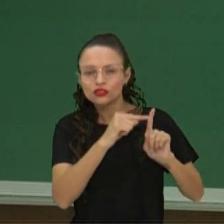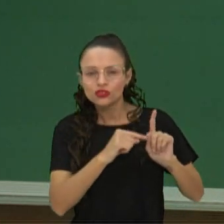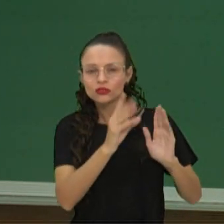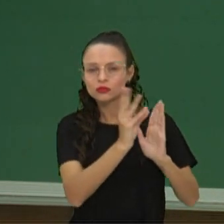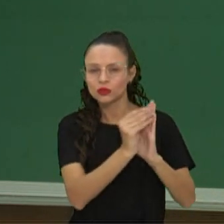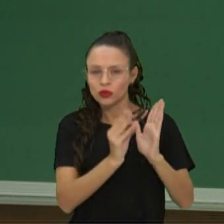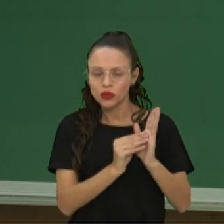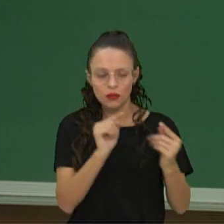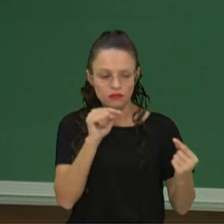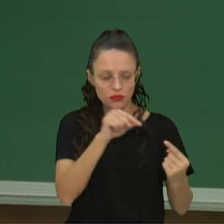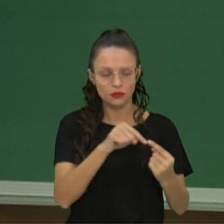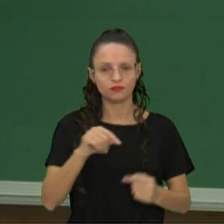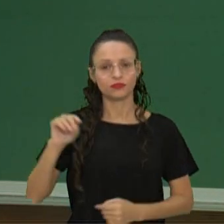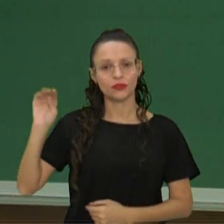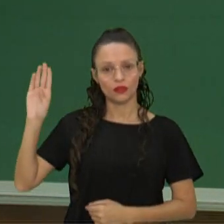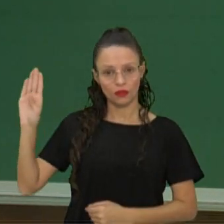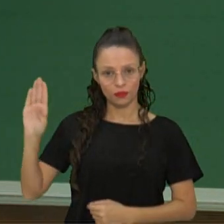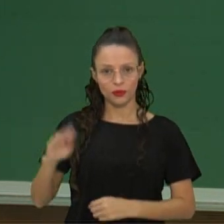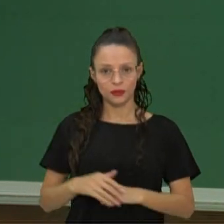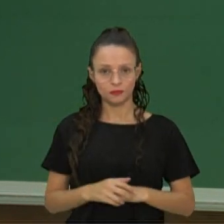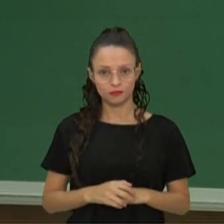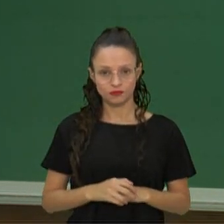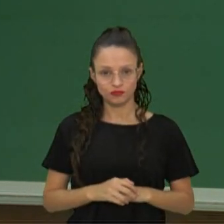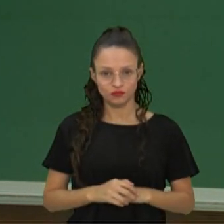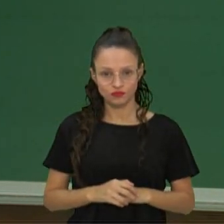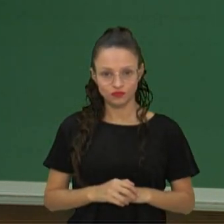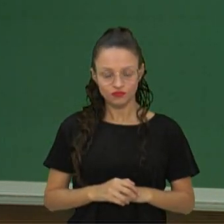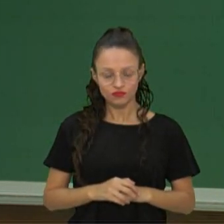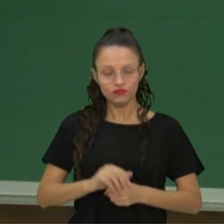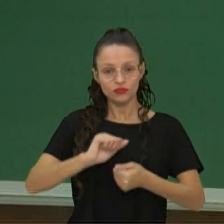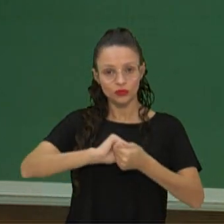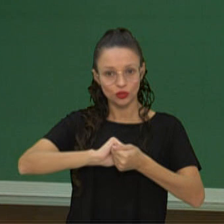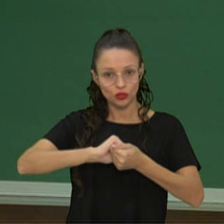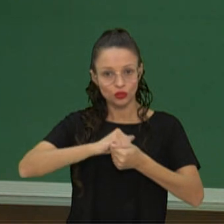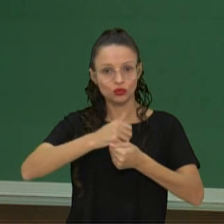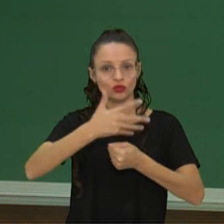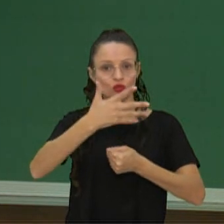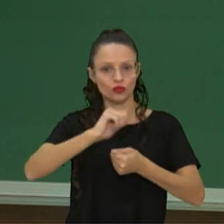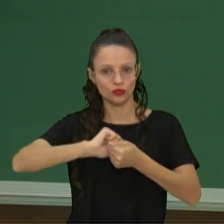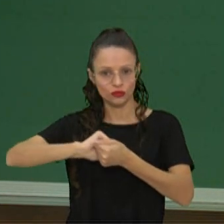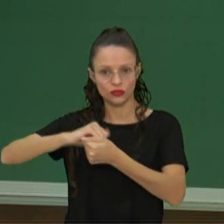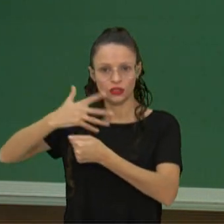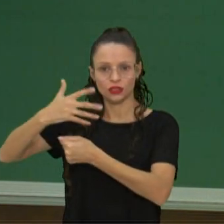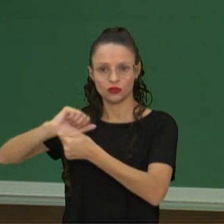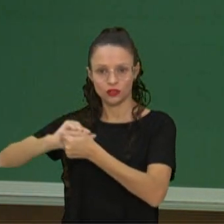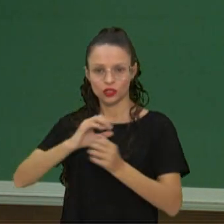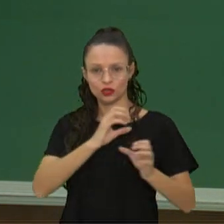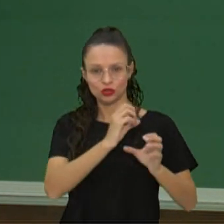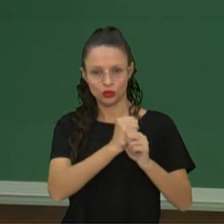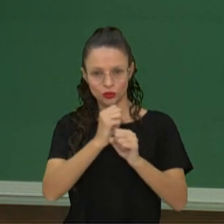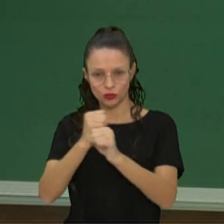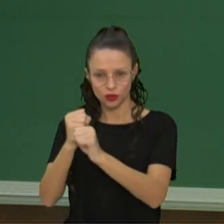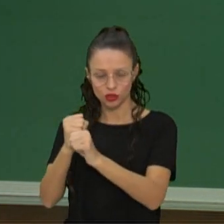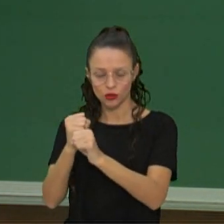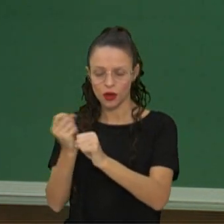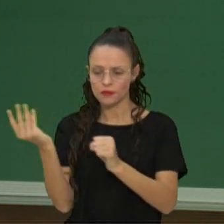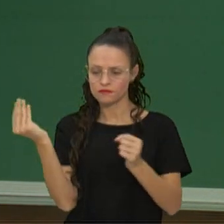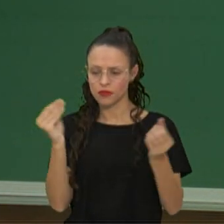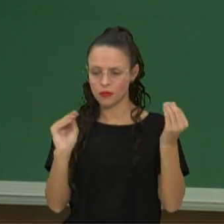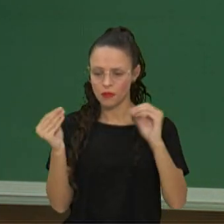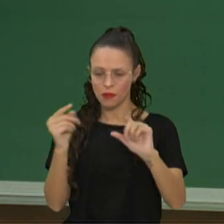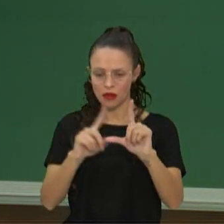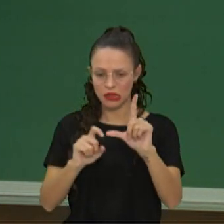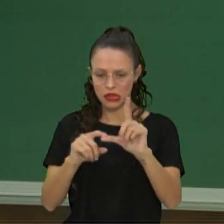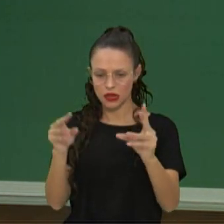Na letra B, somar todos os coeficientes e juntar todas as letras e expoentes. Não dá, né? Vai virar uma salada o teu